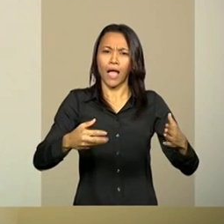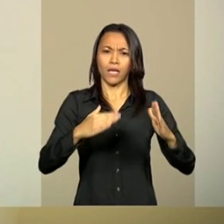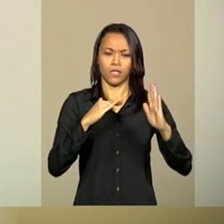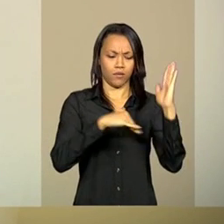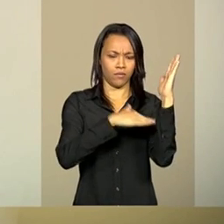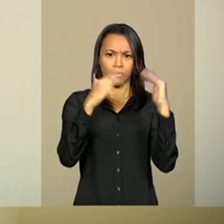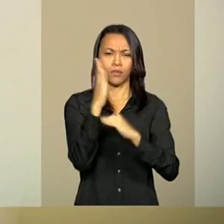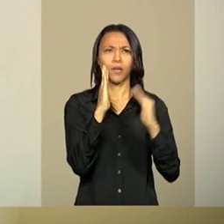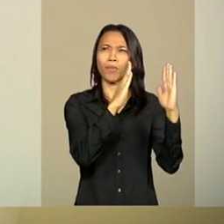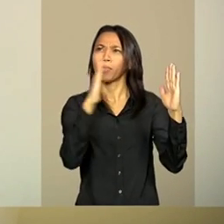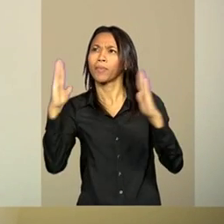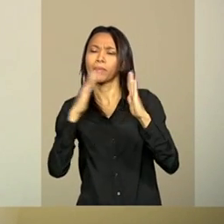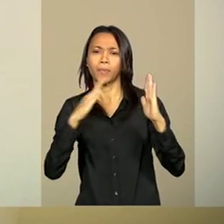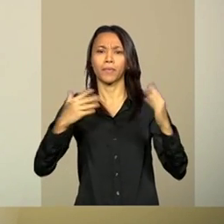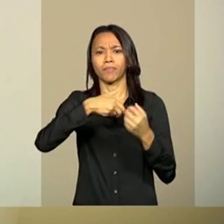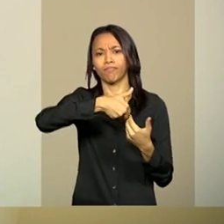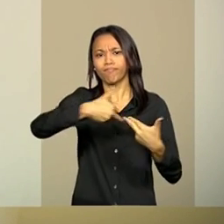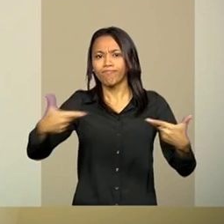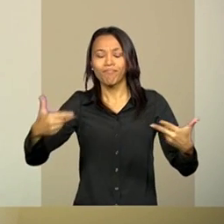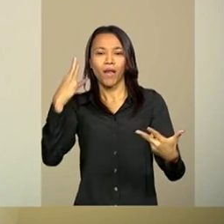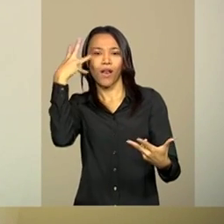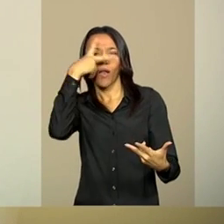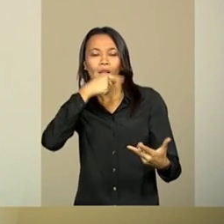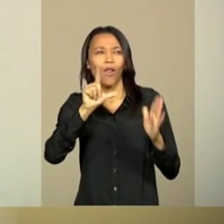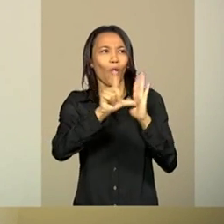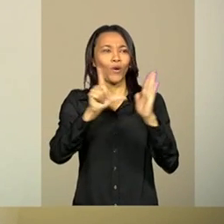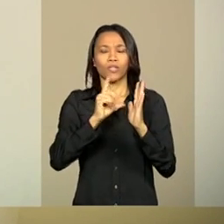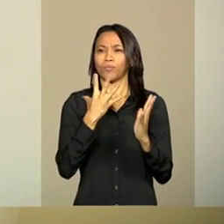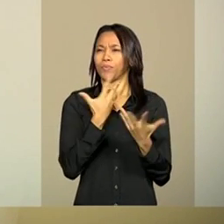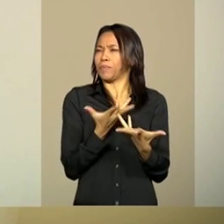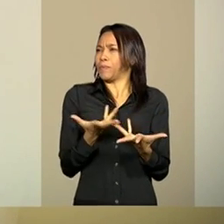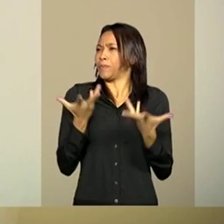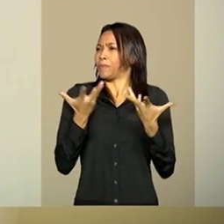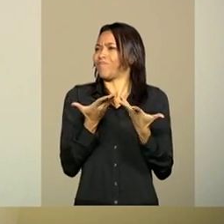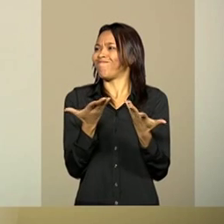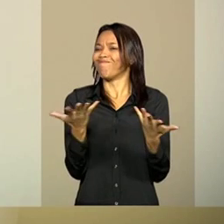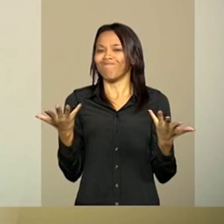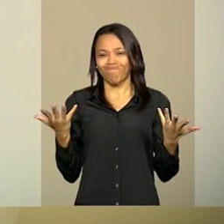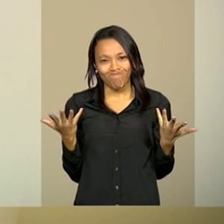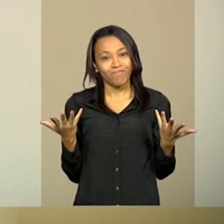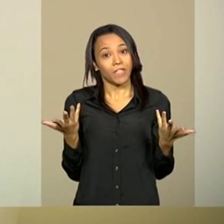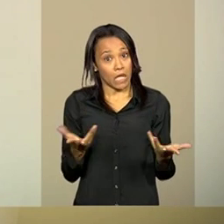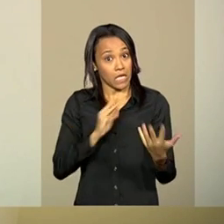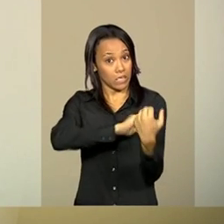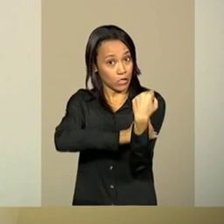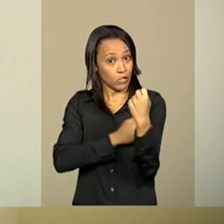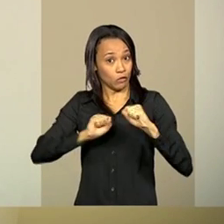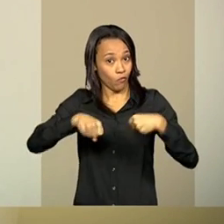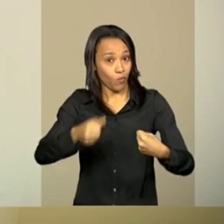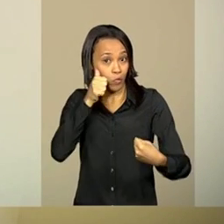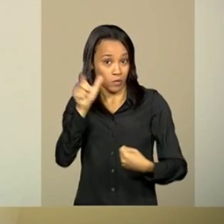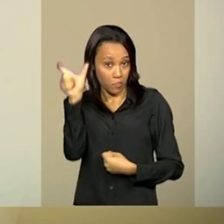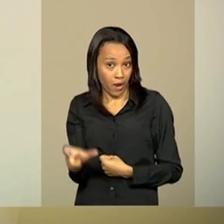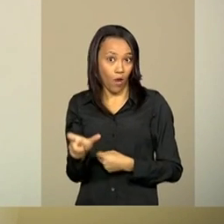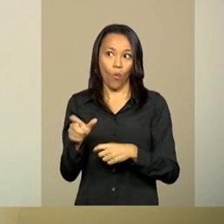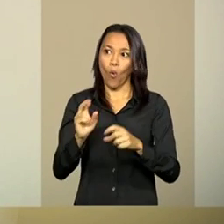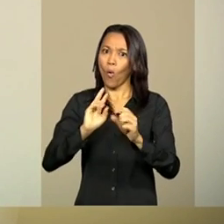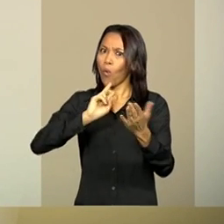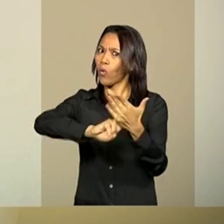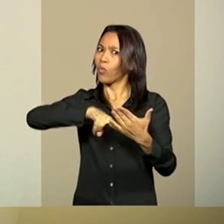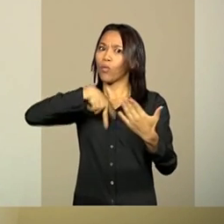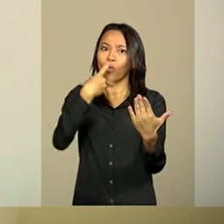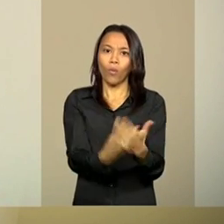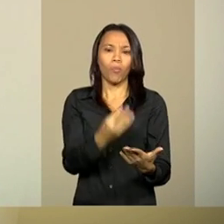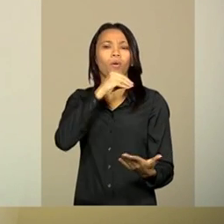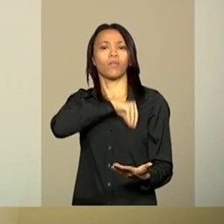painéis expositores para deixar a nova loja ainda mais bonito esse esforço praticamente dobrou a renda da